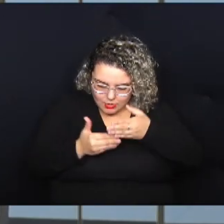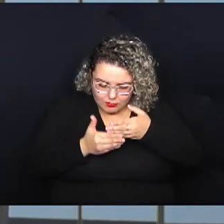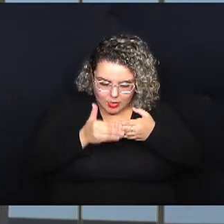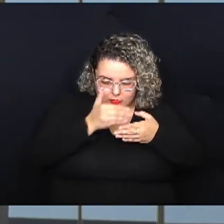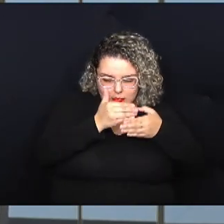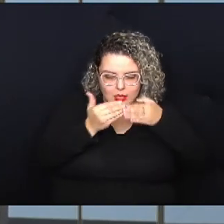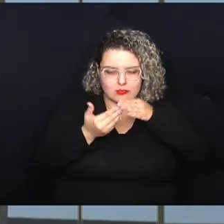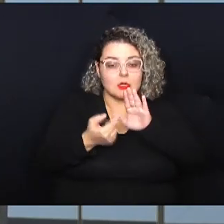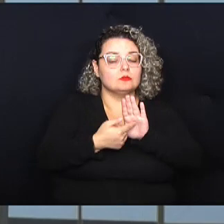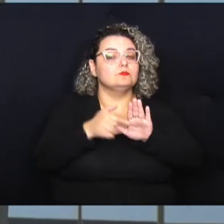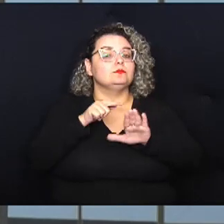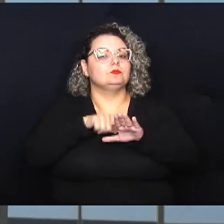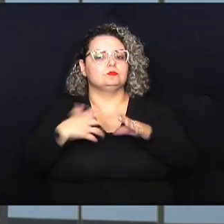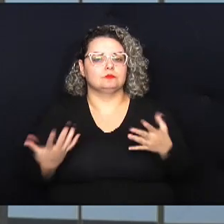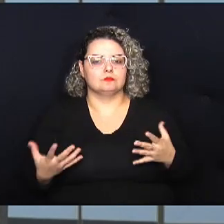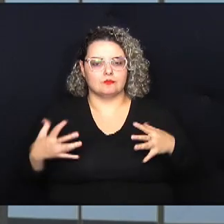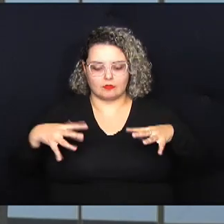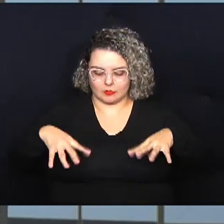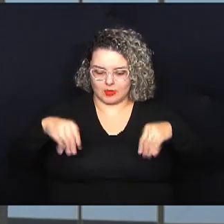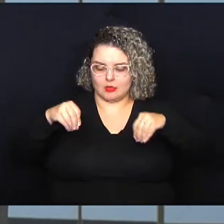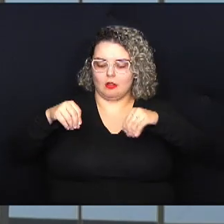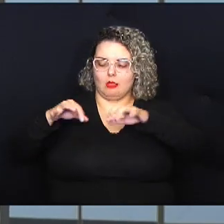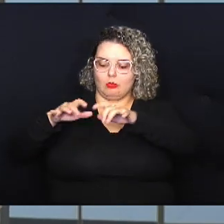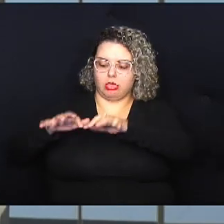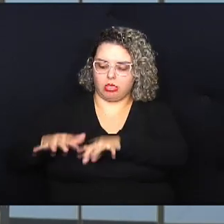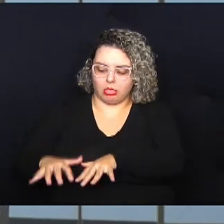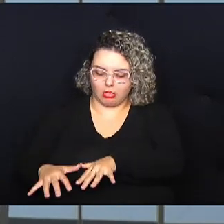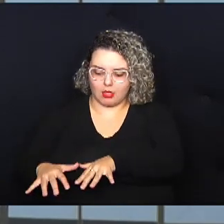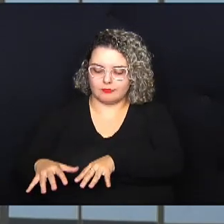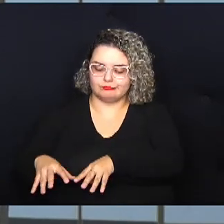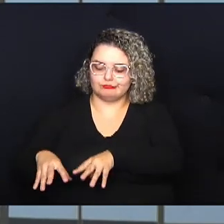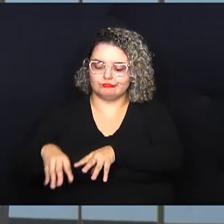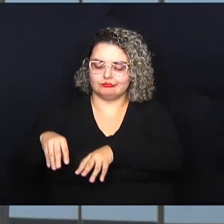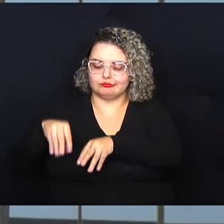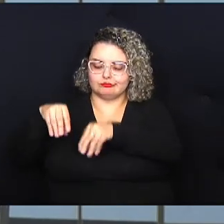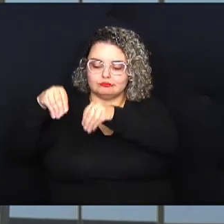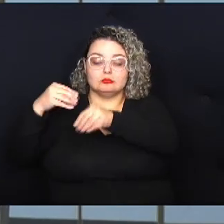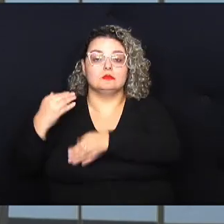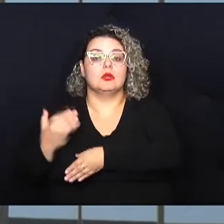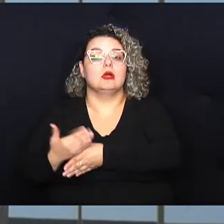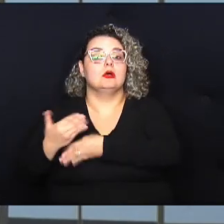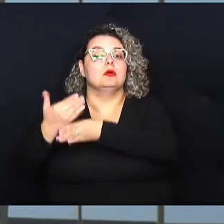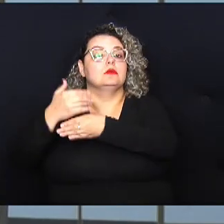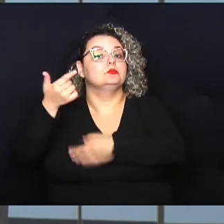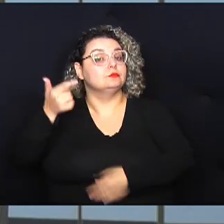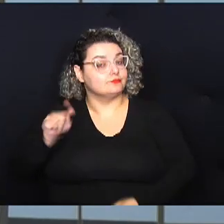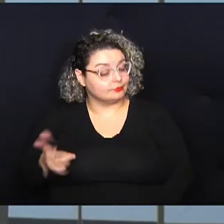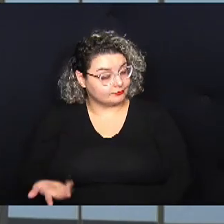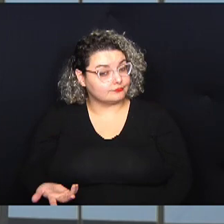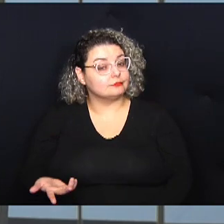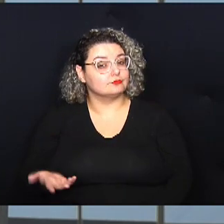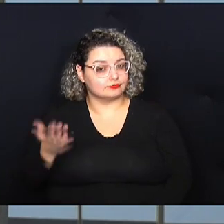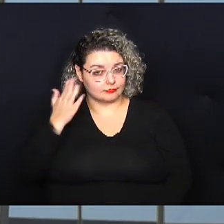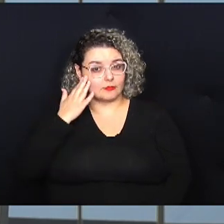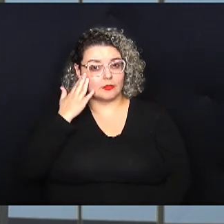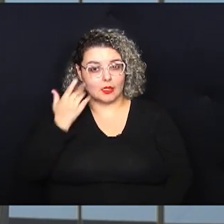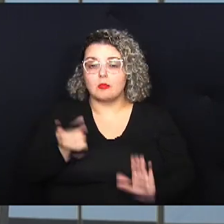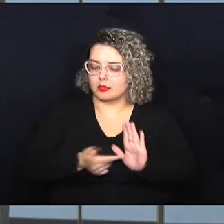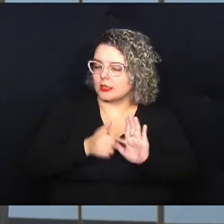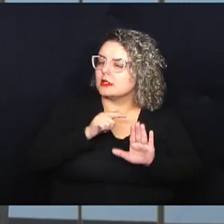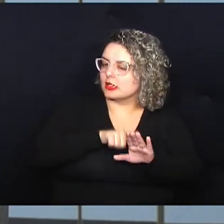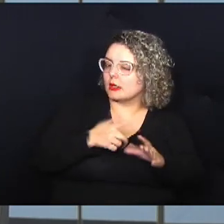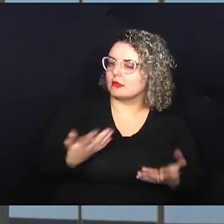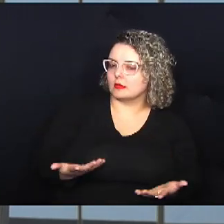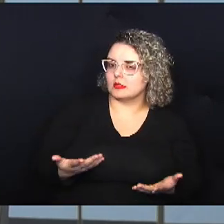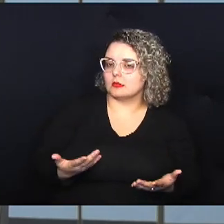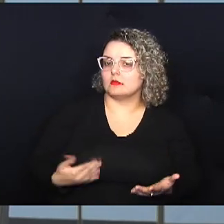você desconstrói muitas vezes para reconstruir novamente, entendeu? Para que você chegue